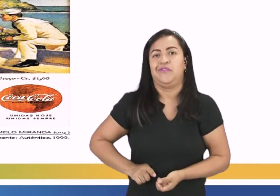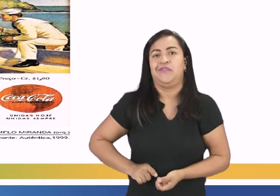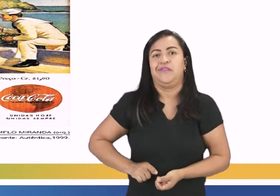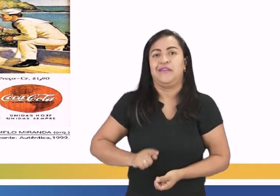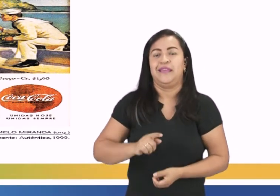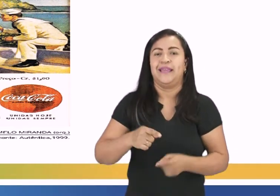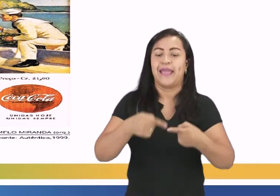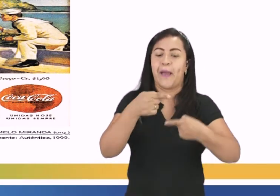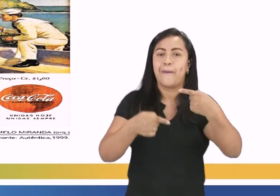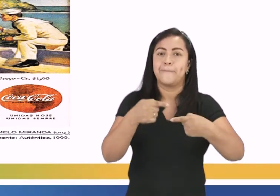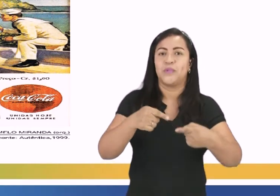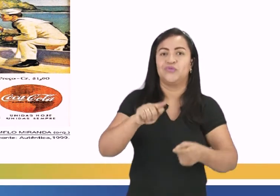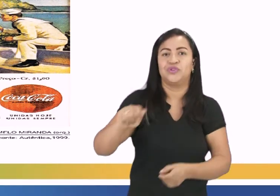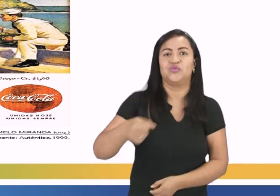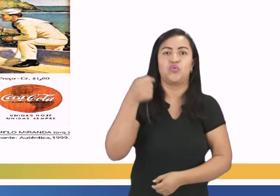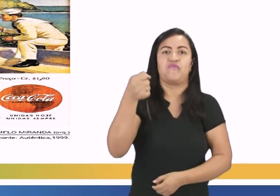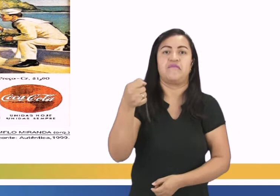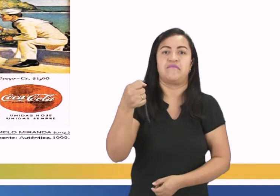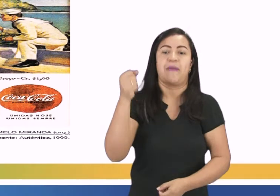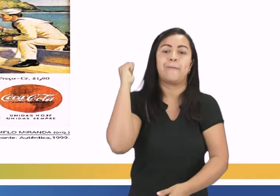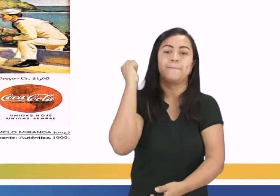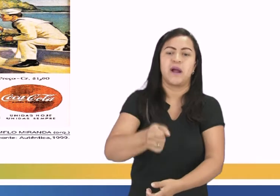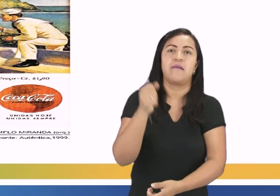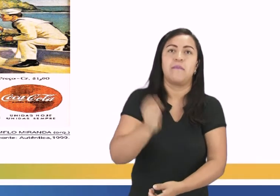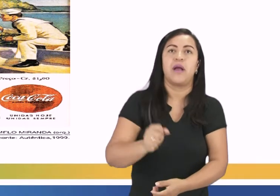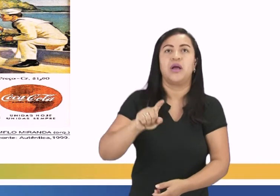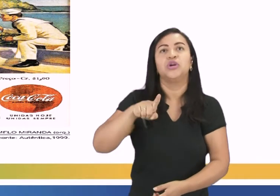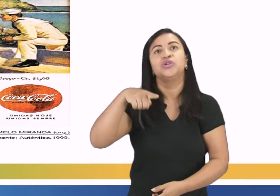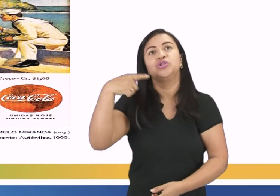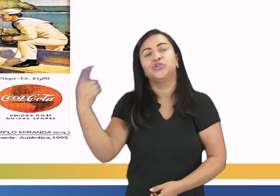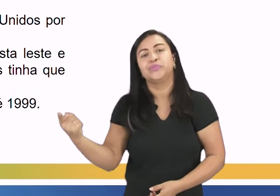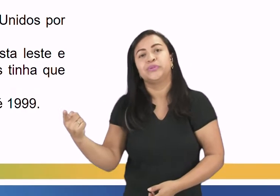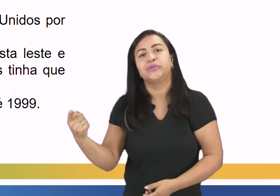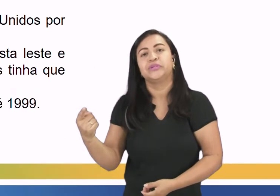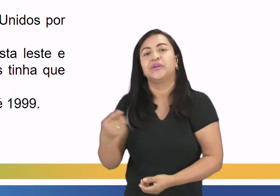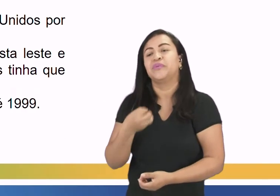momento, da boa vizinhança, antes da Segunda Guerra Mundial.